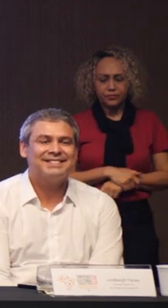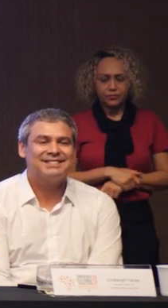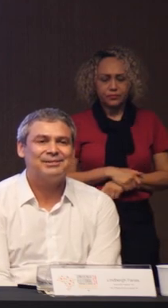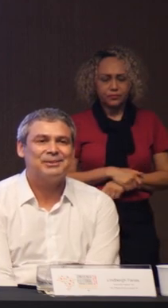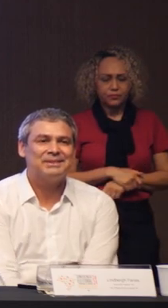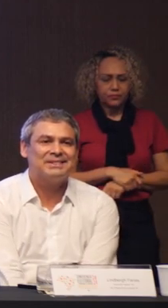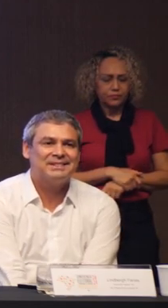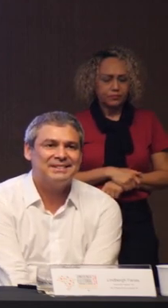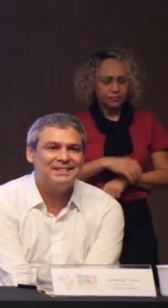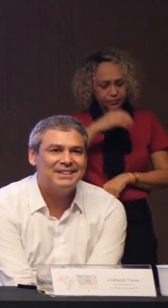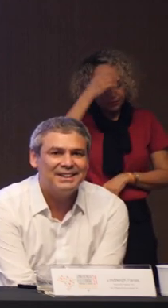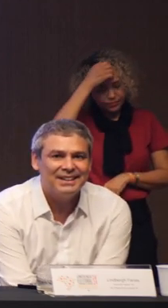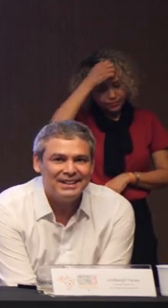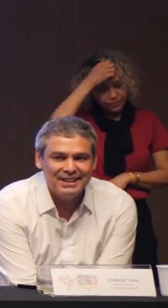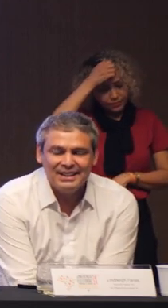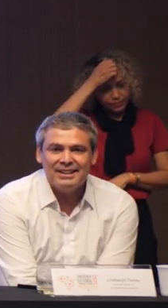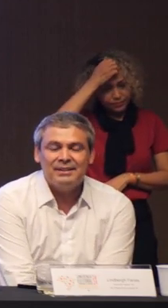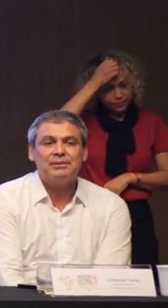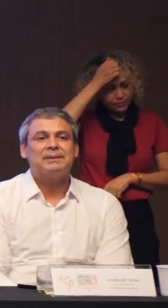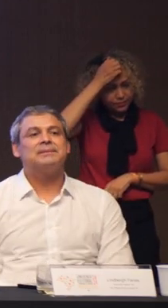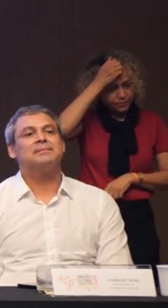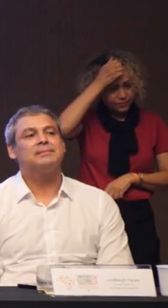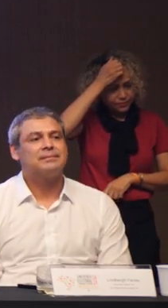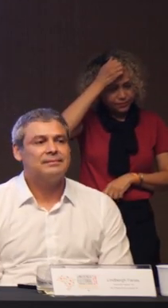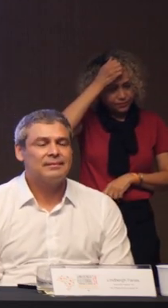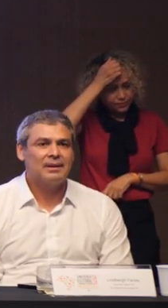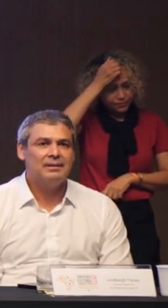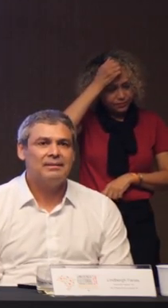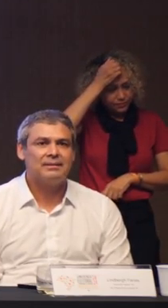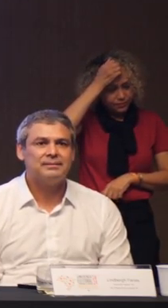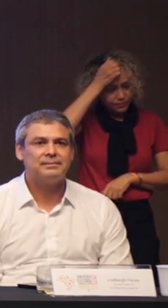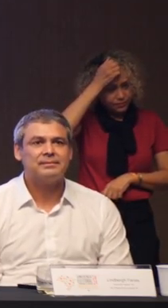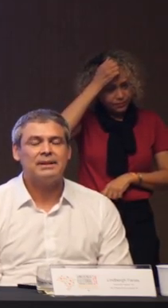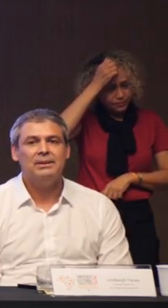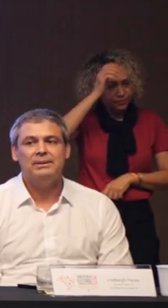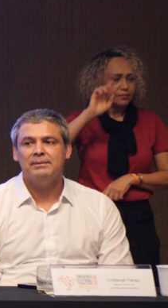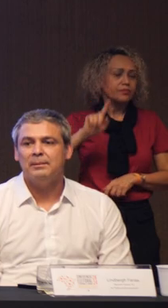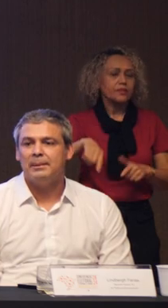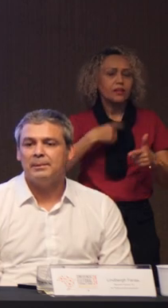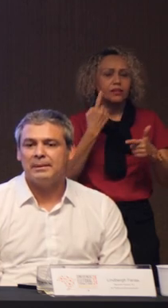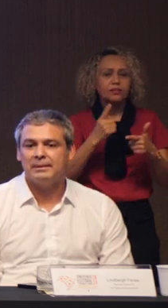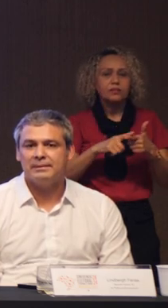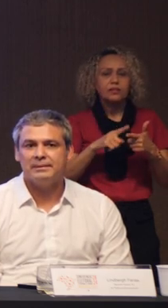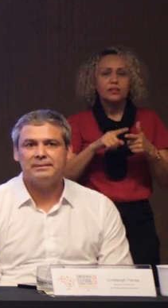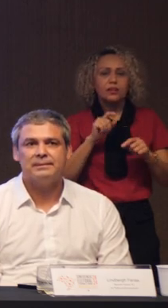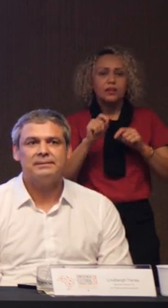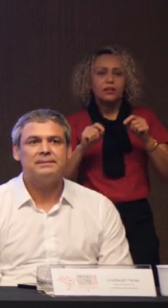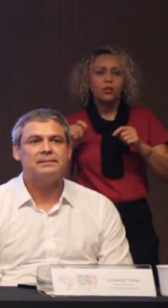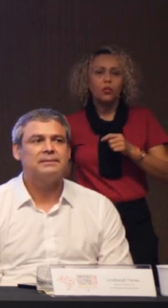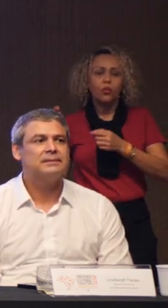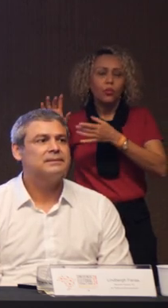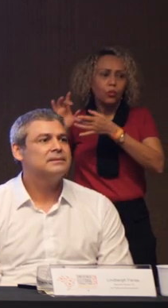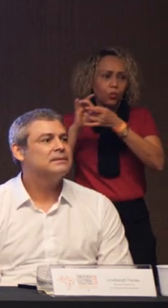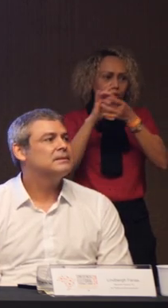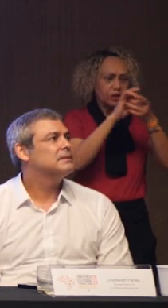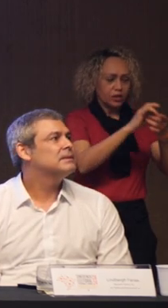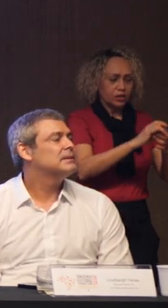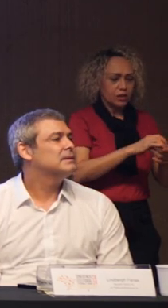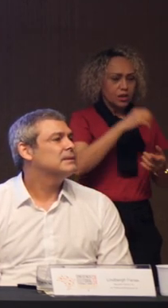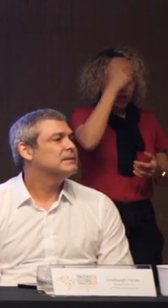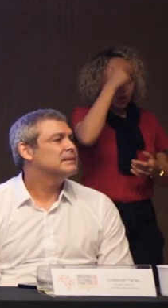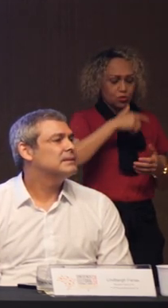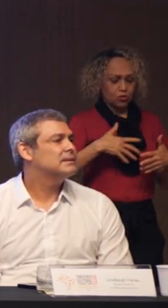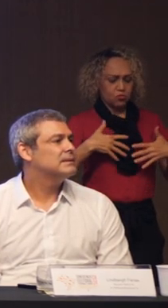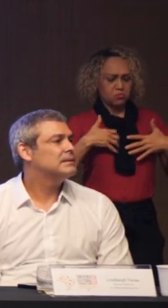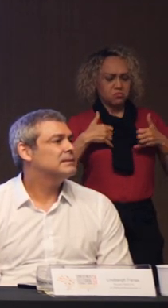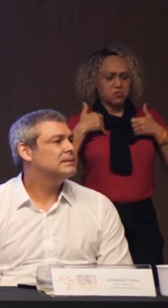outra coisa, só queria dizer que, situando, que era a primeira que era para falar, mas assim, situando historicamente, eu sou muito orgulho uma das pessoas